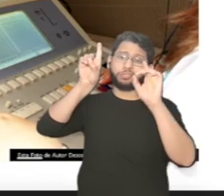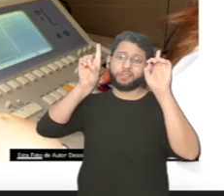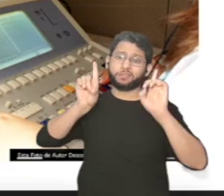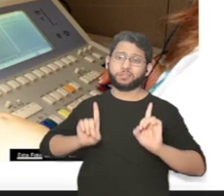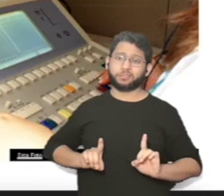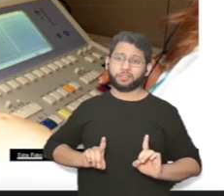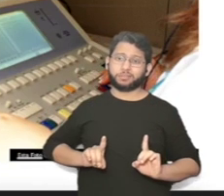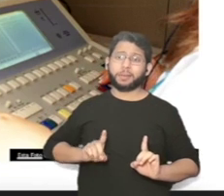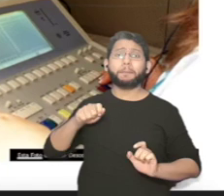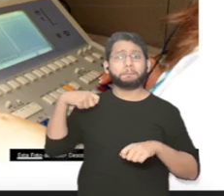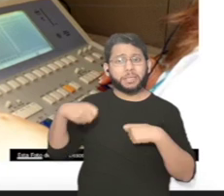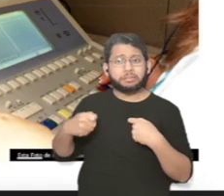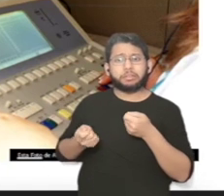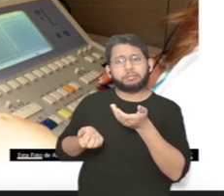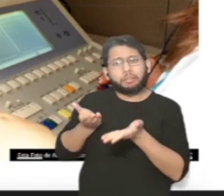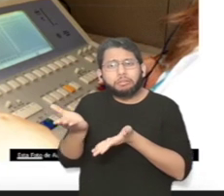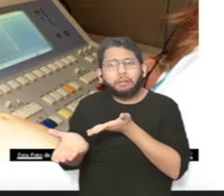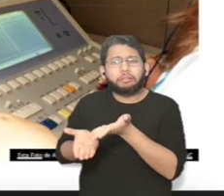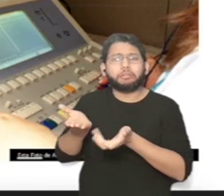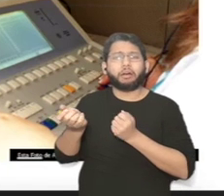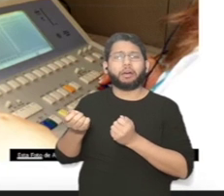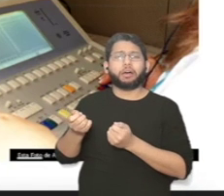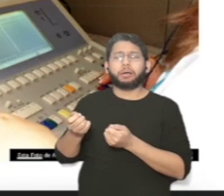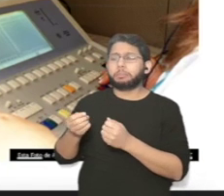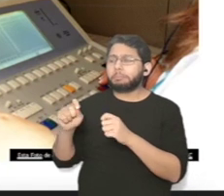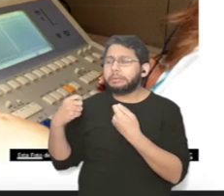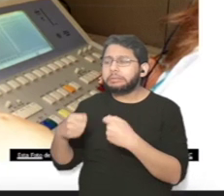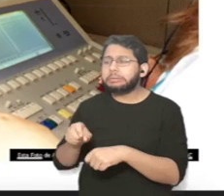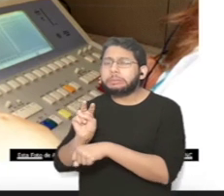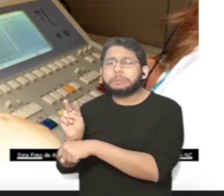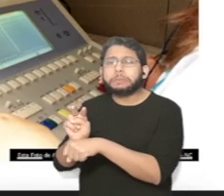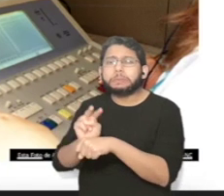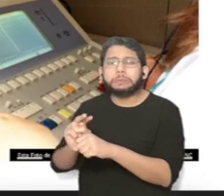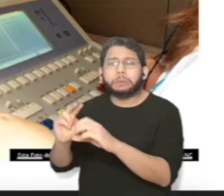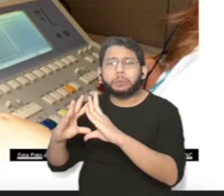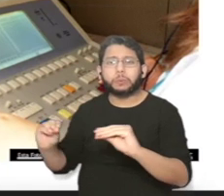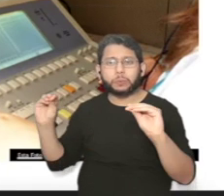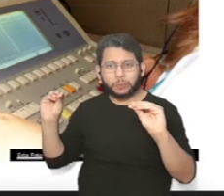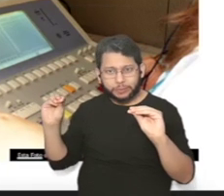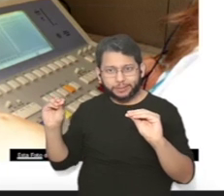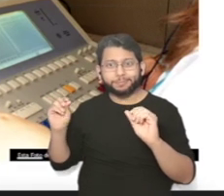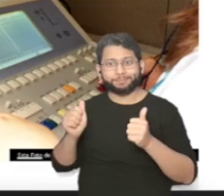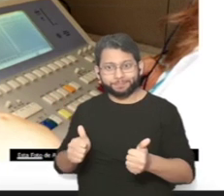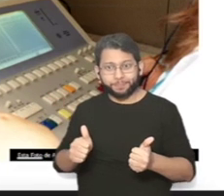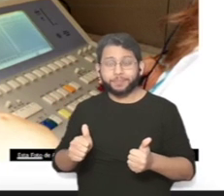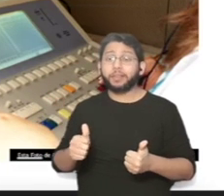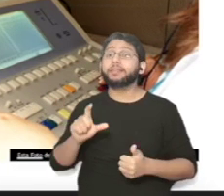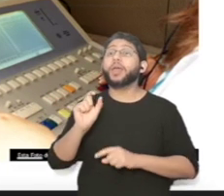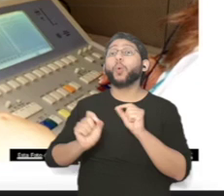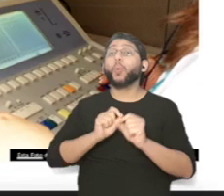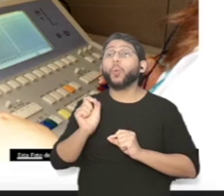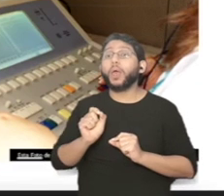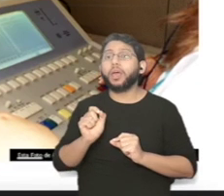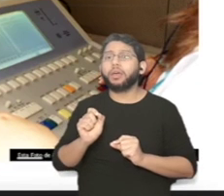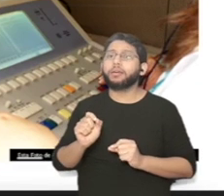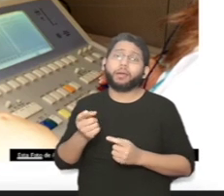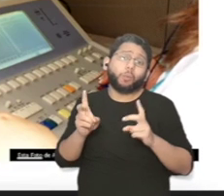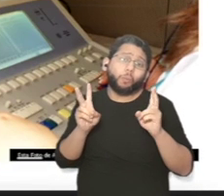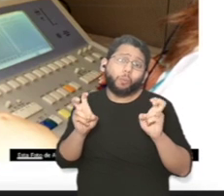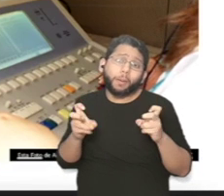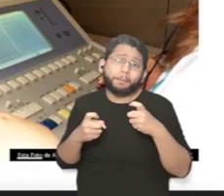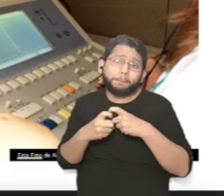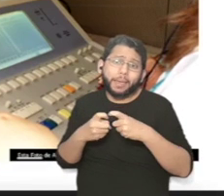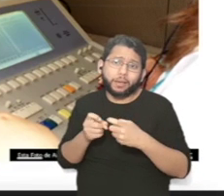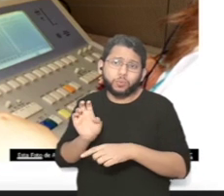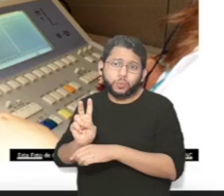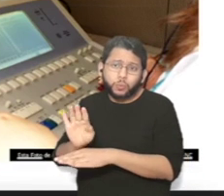tratadas e curadas. Nessa perspectiva, entende-se vários tratamentos, dentre eles a terapia